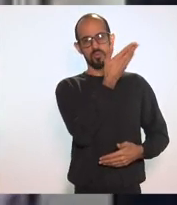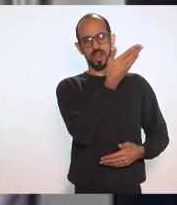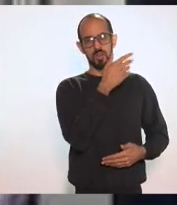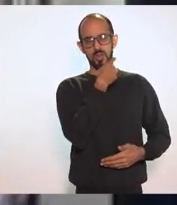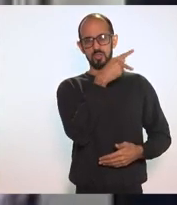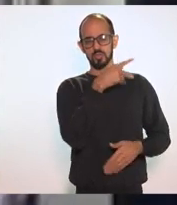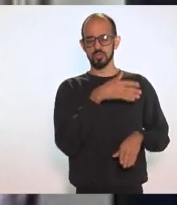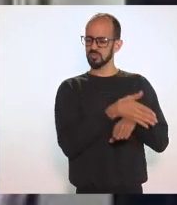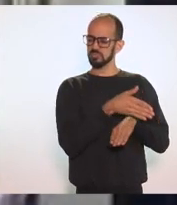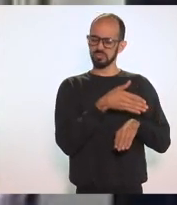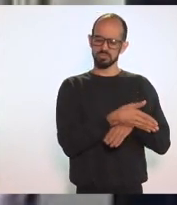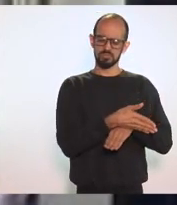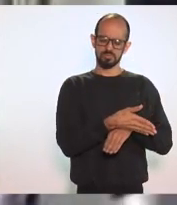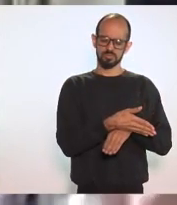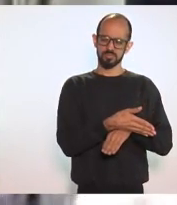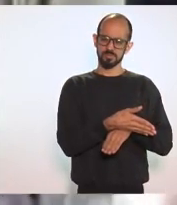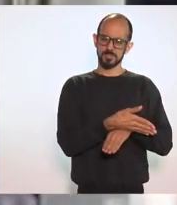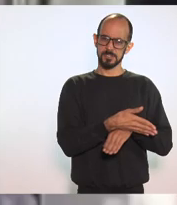intervenção